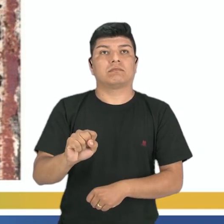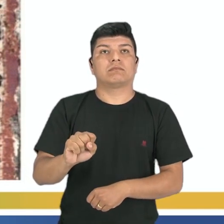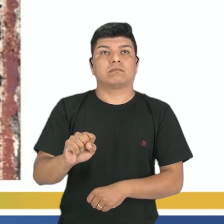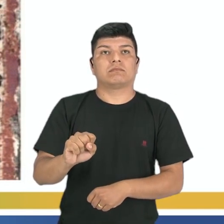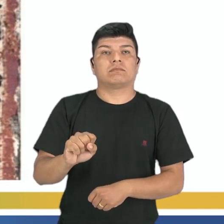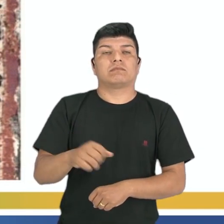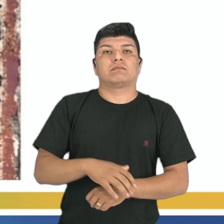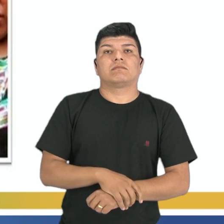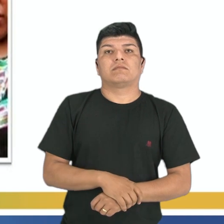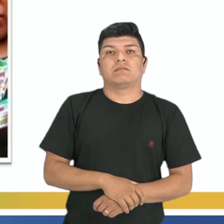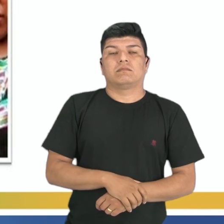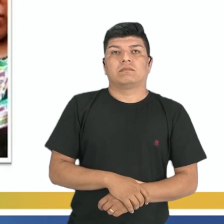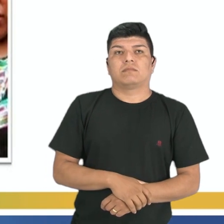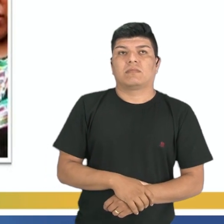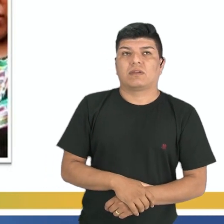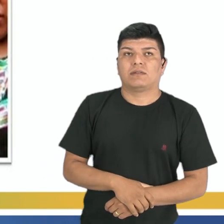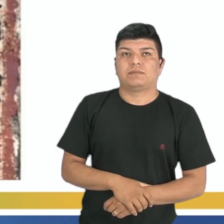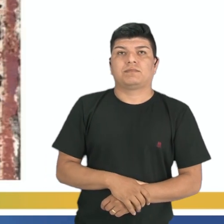Então,